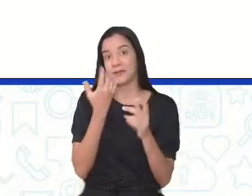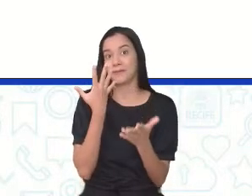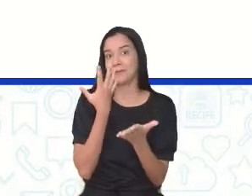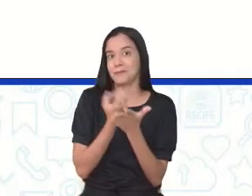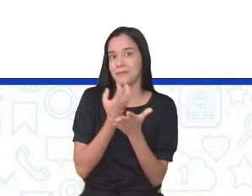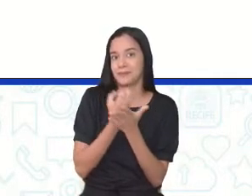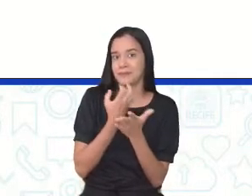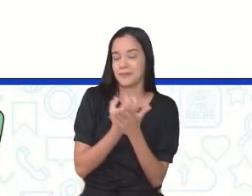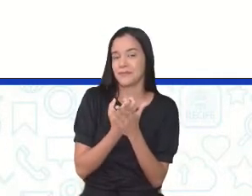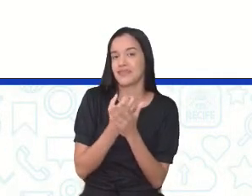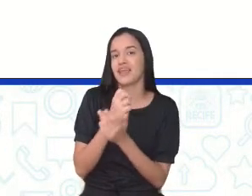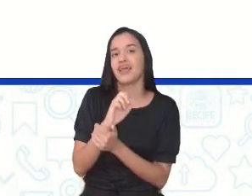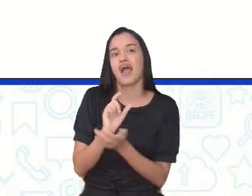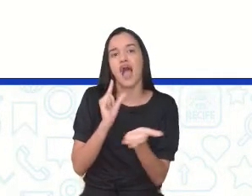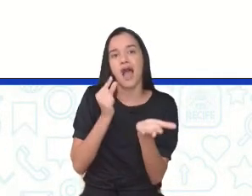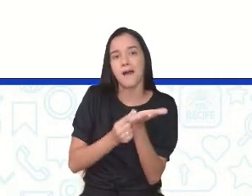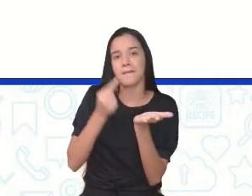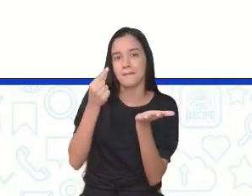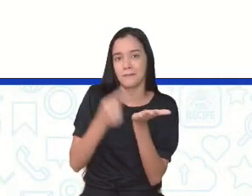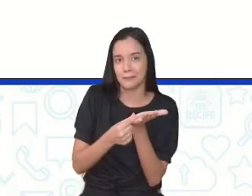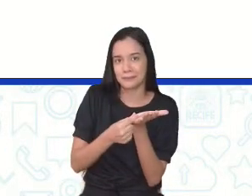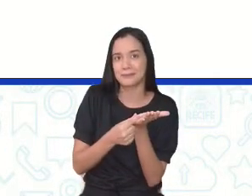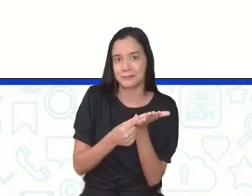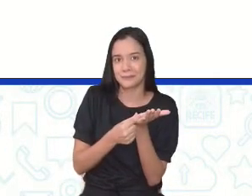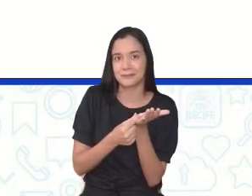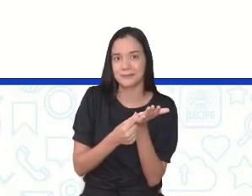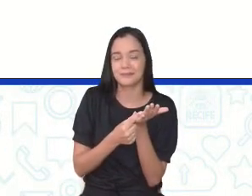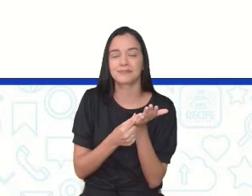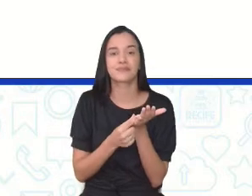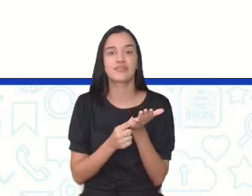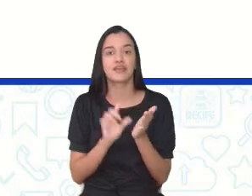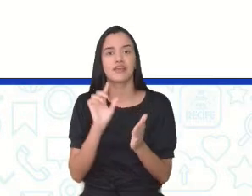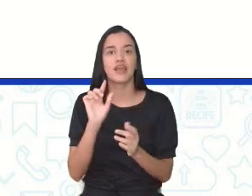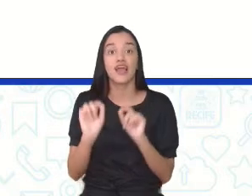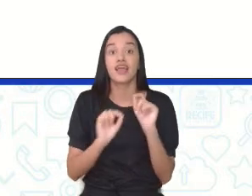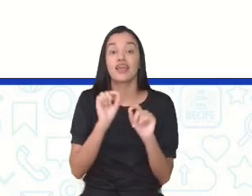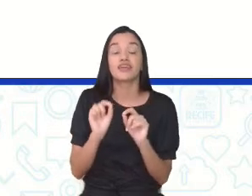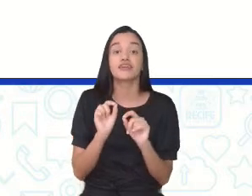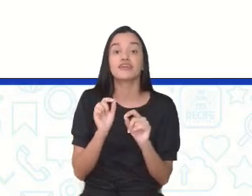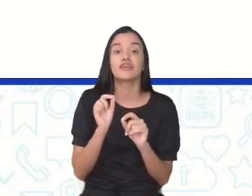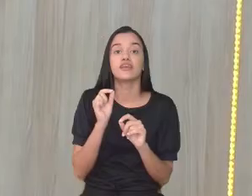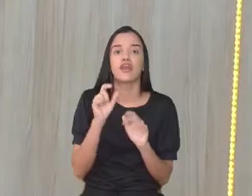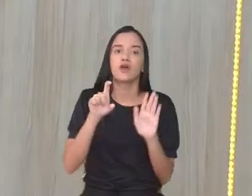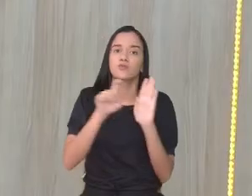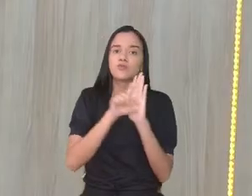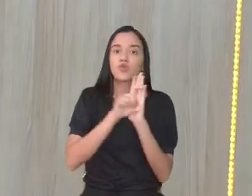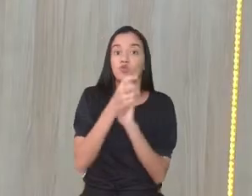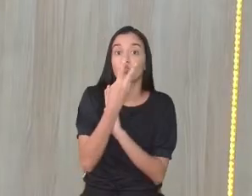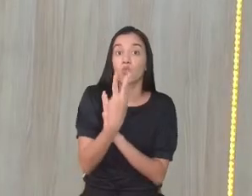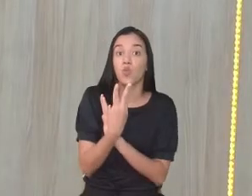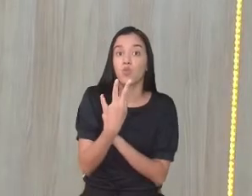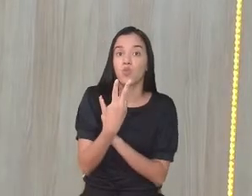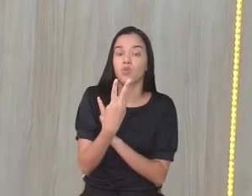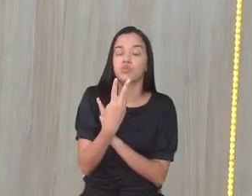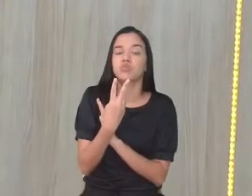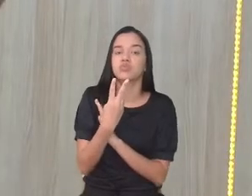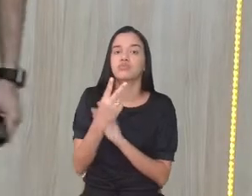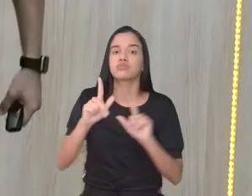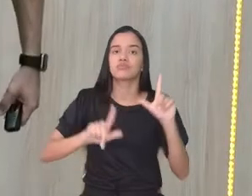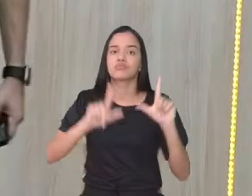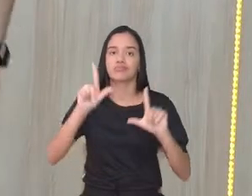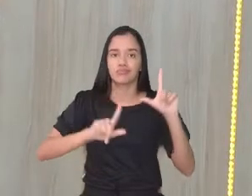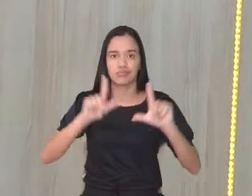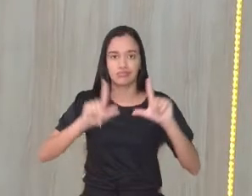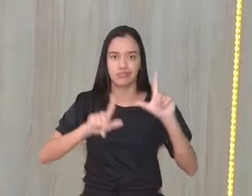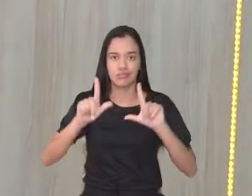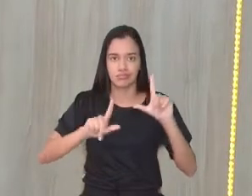nosso app, o nosso aplicativo, que Cleitinho vai colocar aí 2 QR Codes na sua telinha,